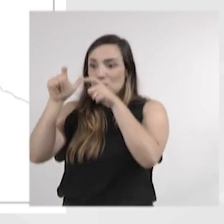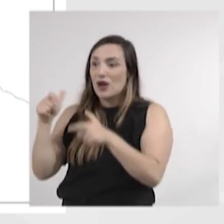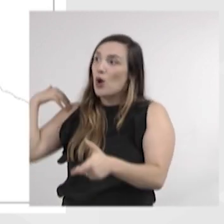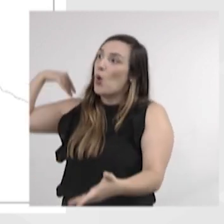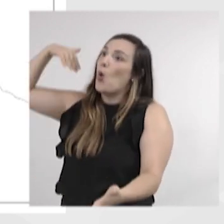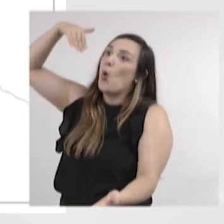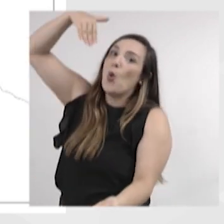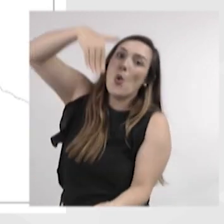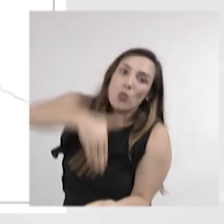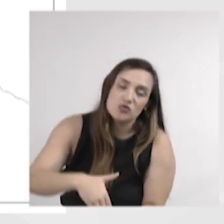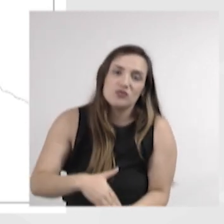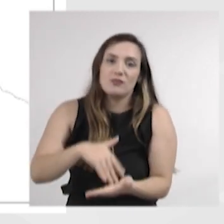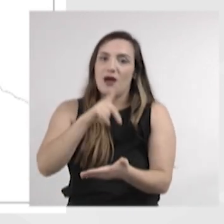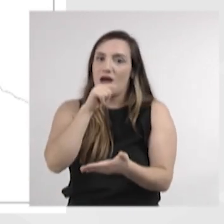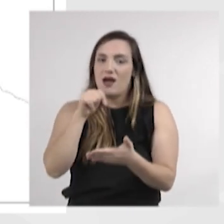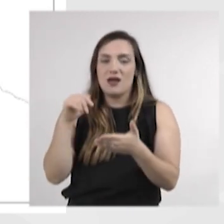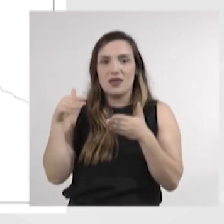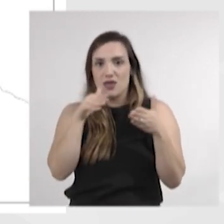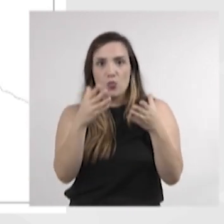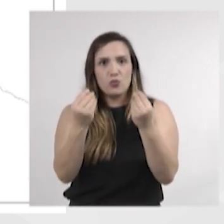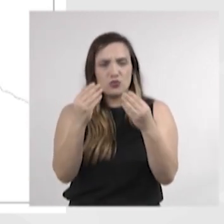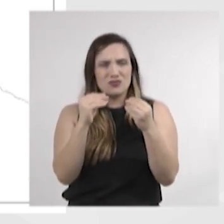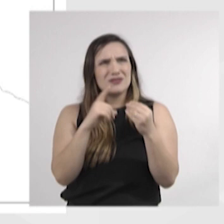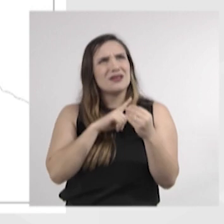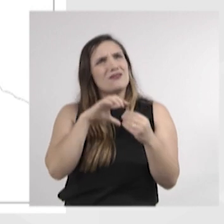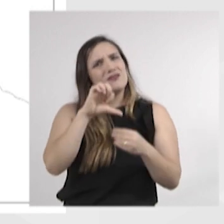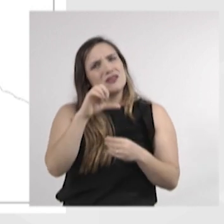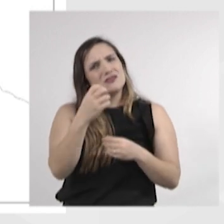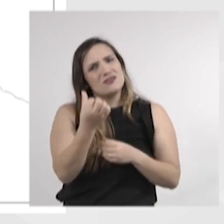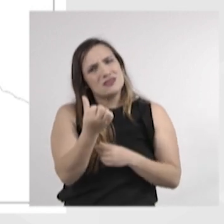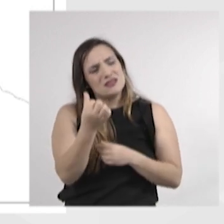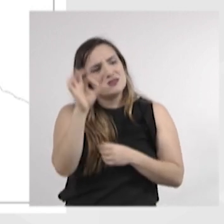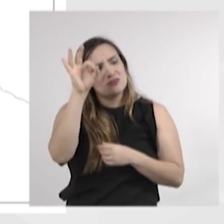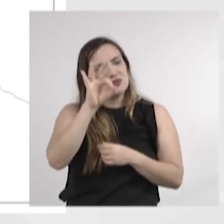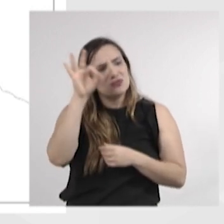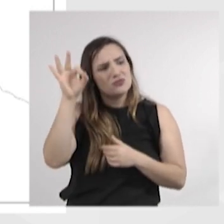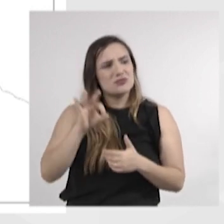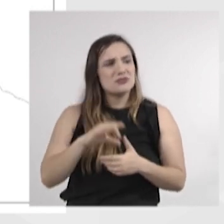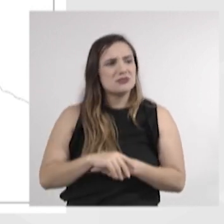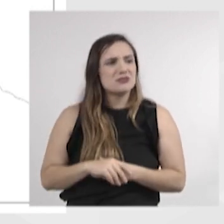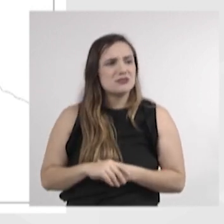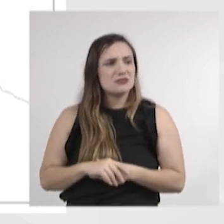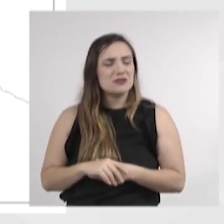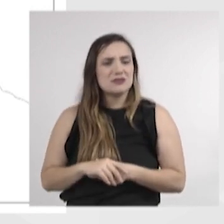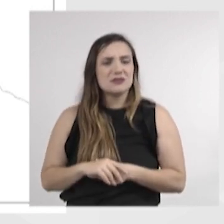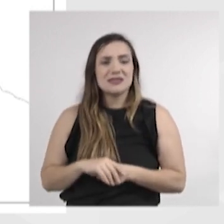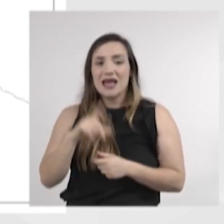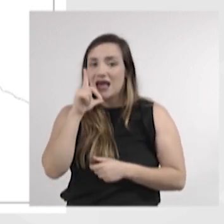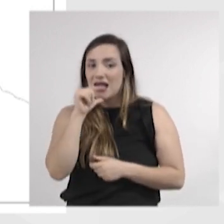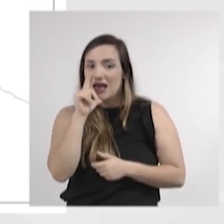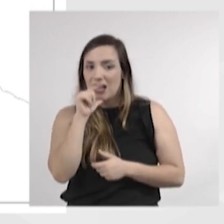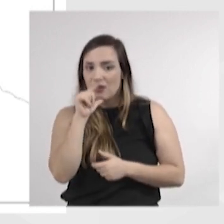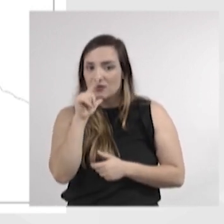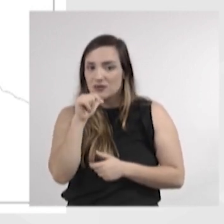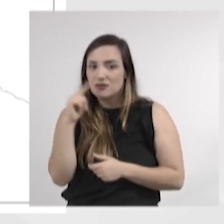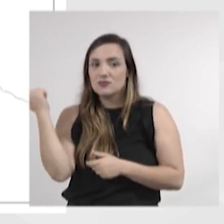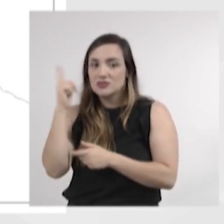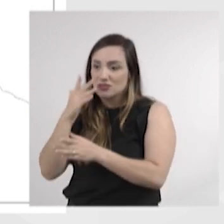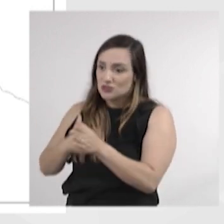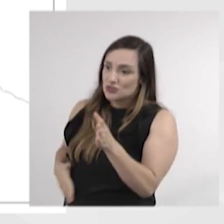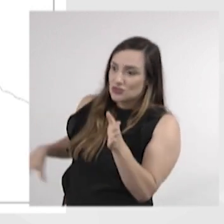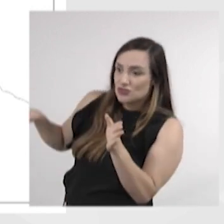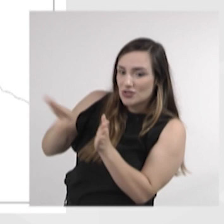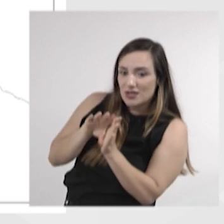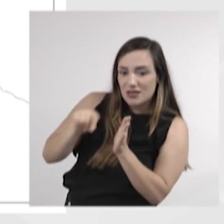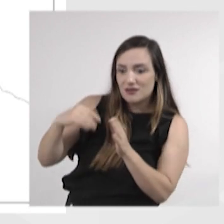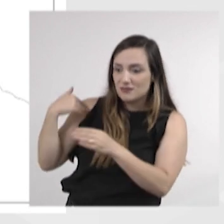Guaíra é muito substancial. Se não me engano, é 96%, acho que 96% que eu estou enxergando daqui, mas 96% da água que chega para a gente na